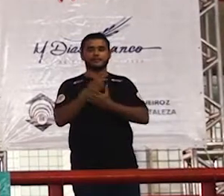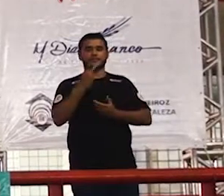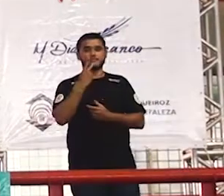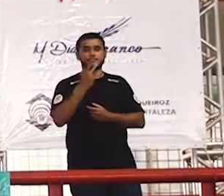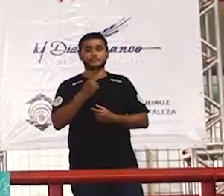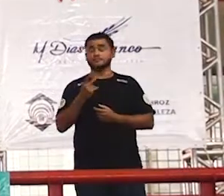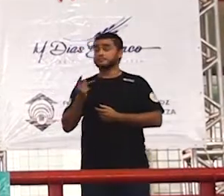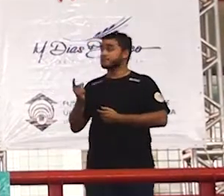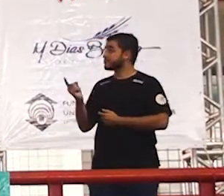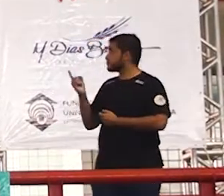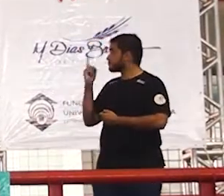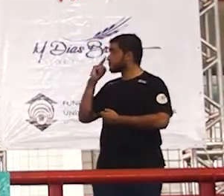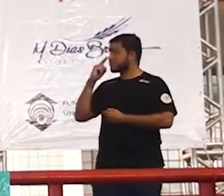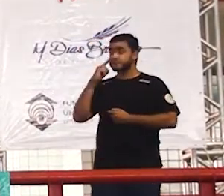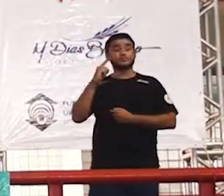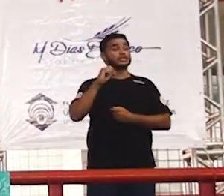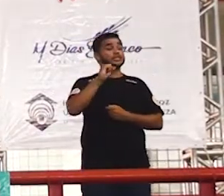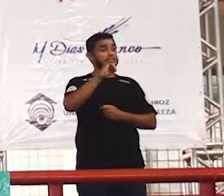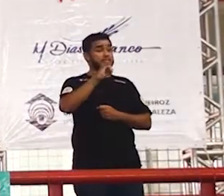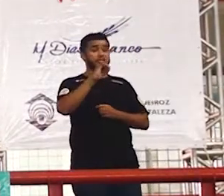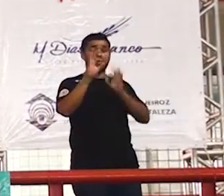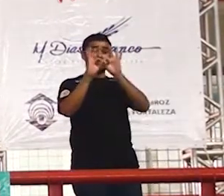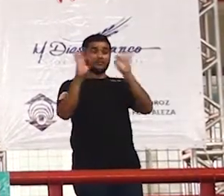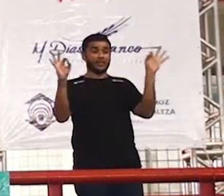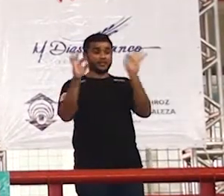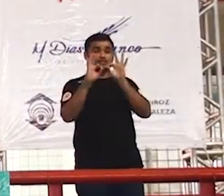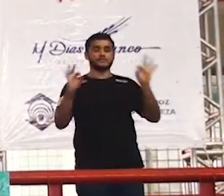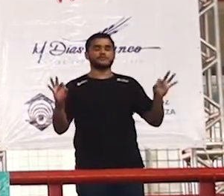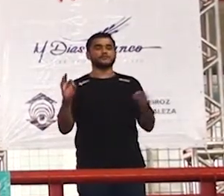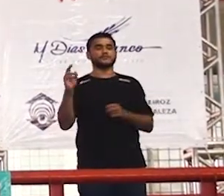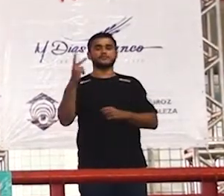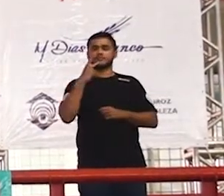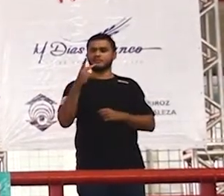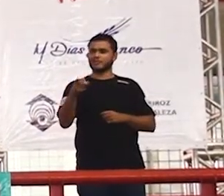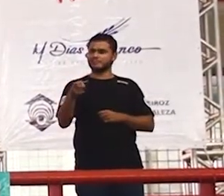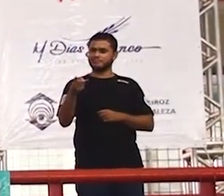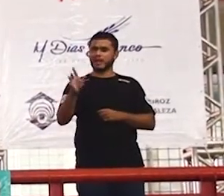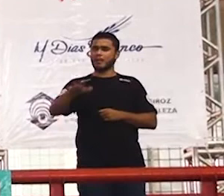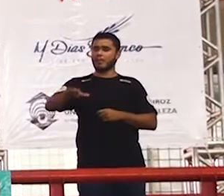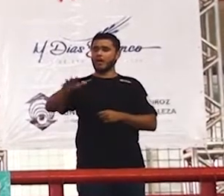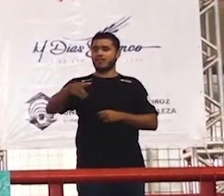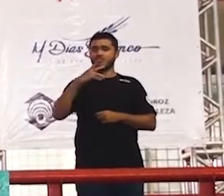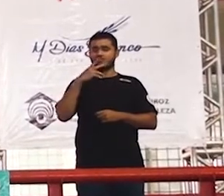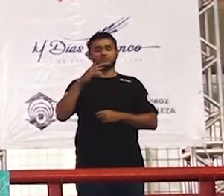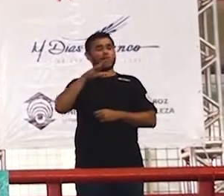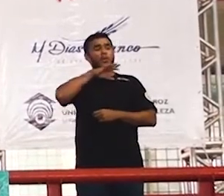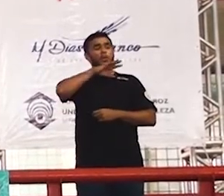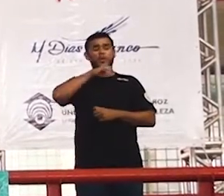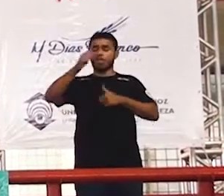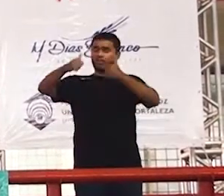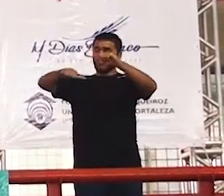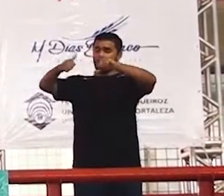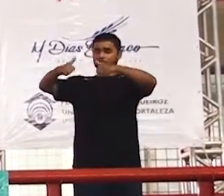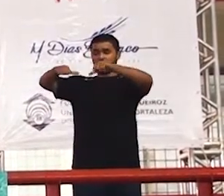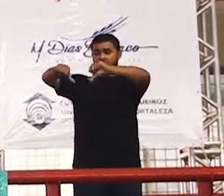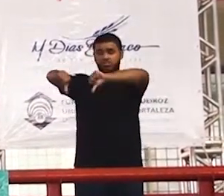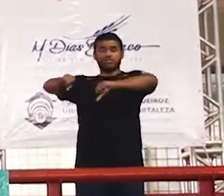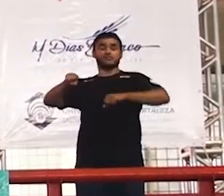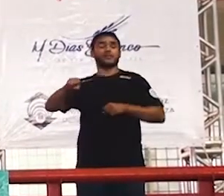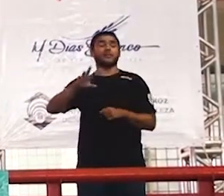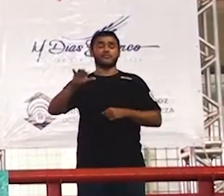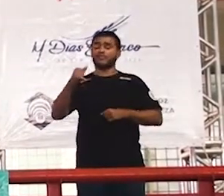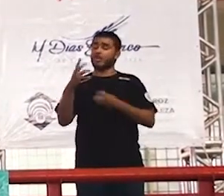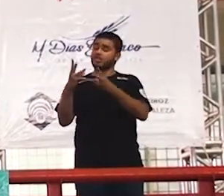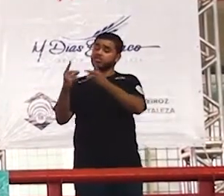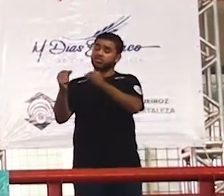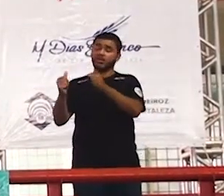Que os móveis, por serem baratos, têm uma baixa qualidade, têm uma baixa durabilidade, vão se